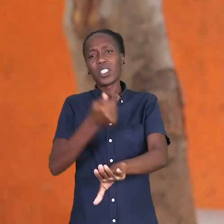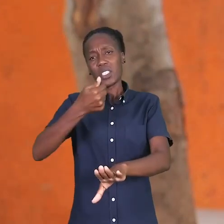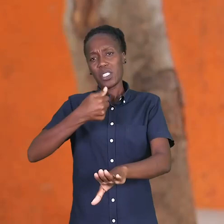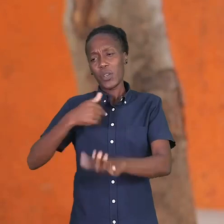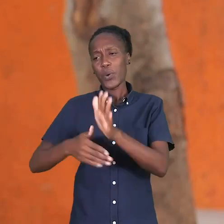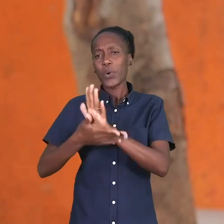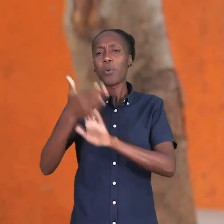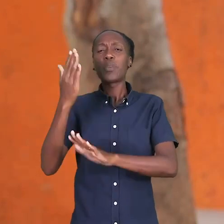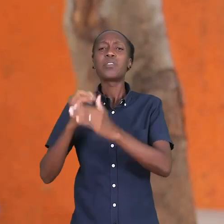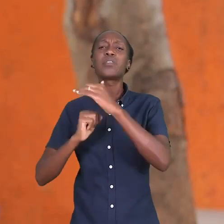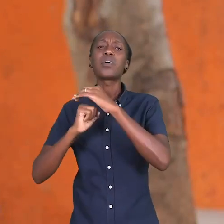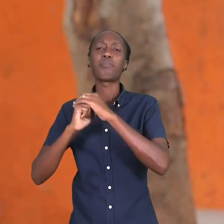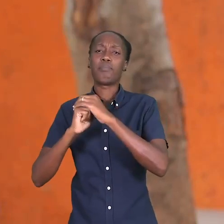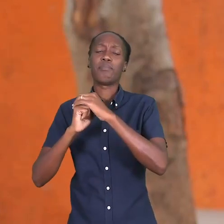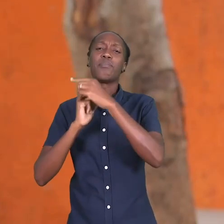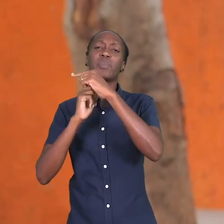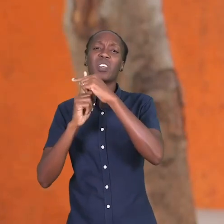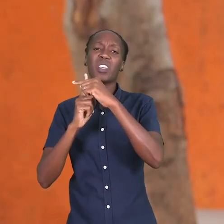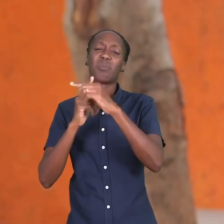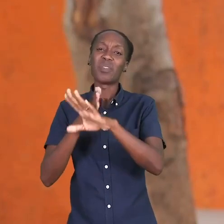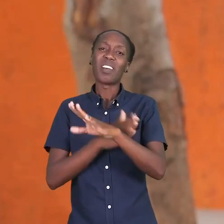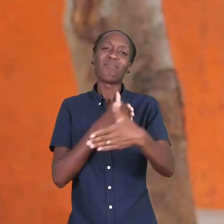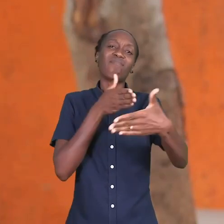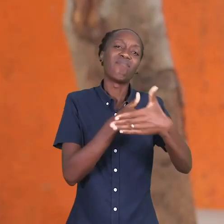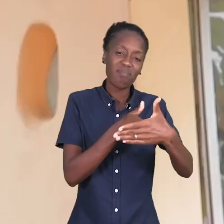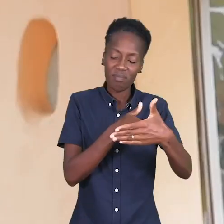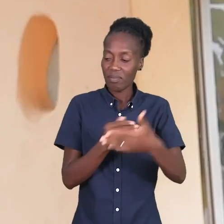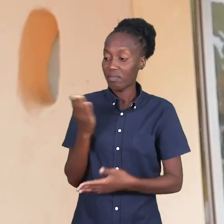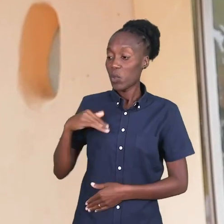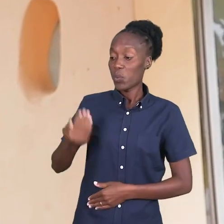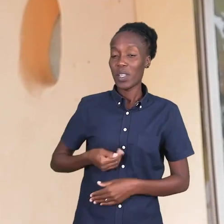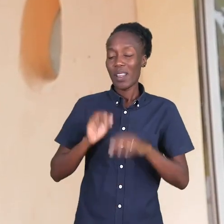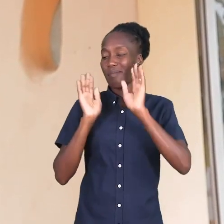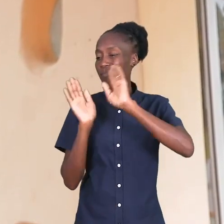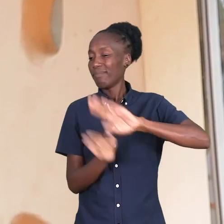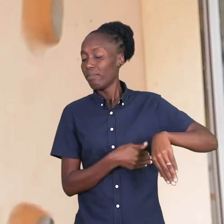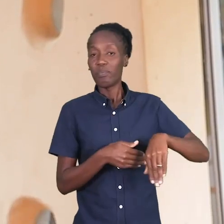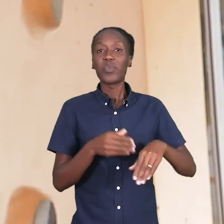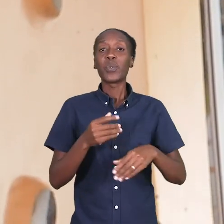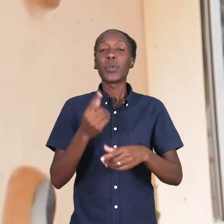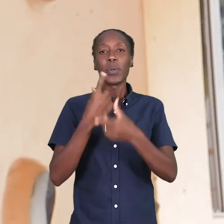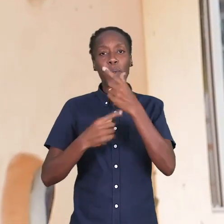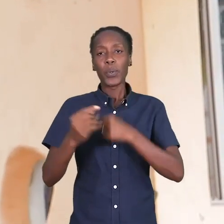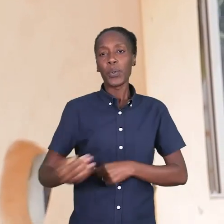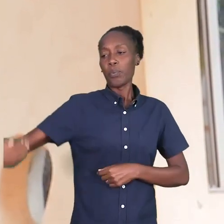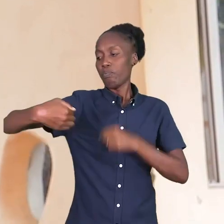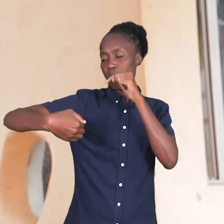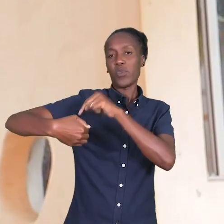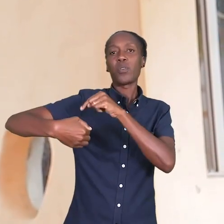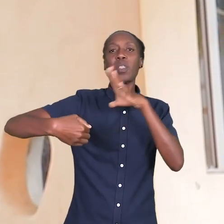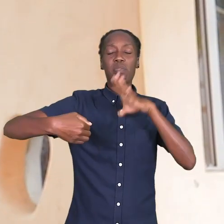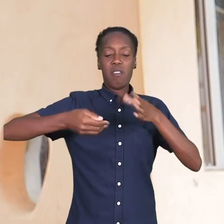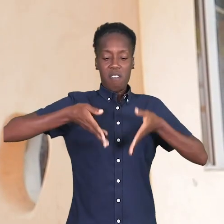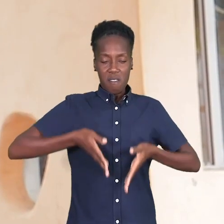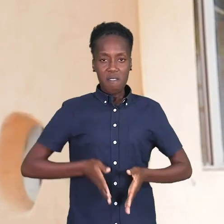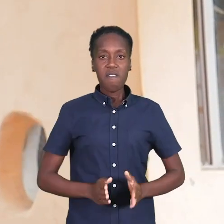aceitar a Jesus, é isso que não me deixava ir à escola. A escola ficou para trás. Foi ao lar, teve os